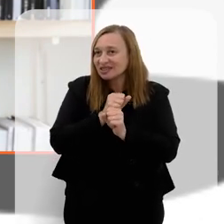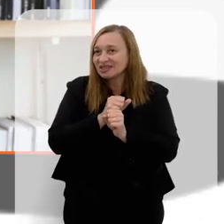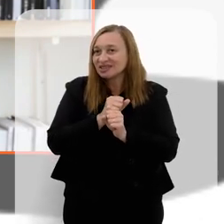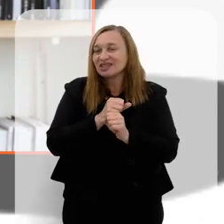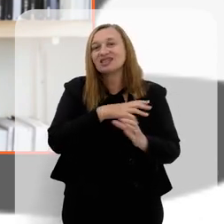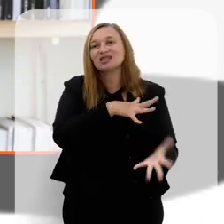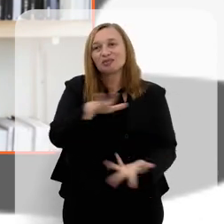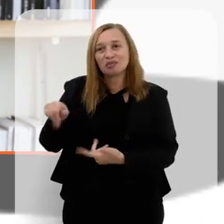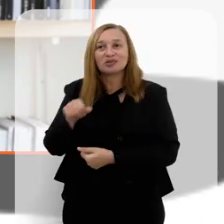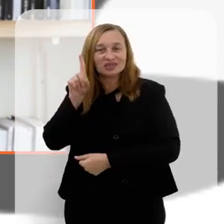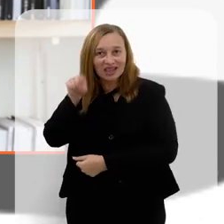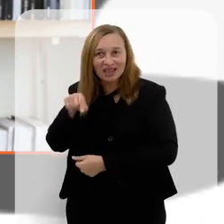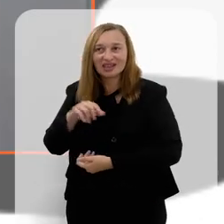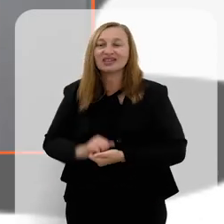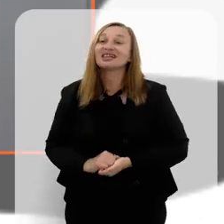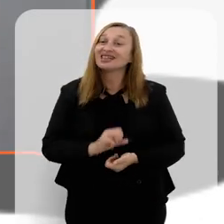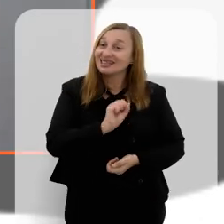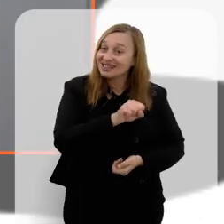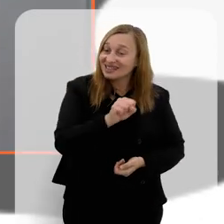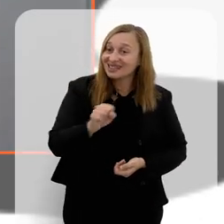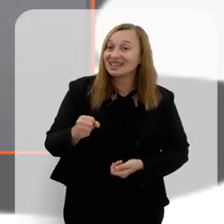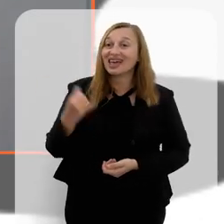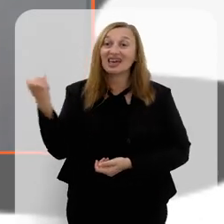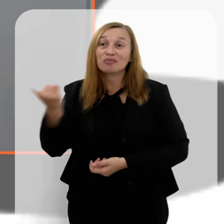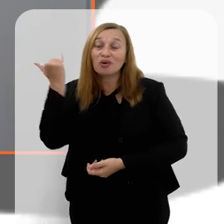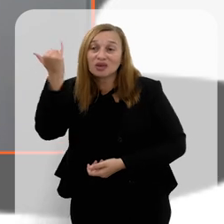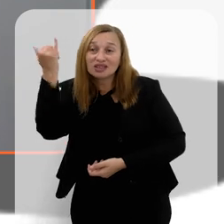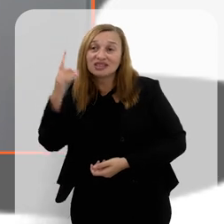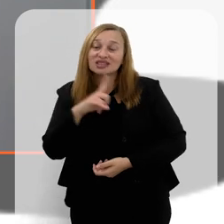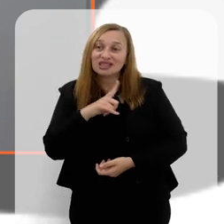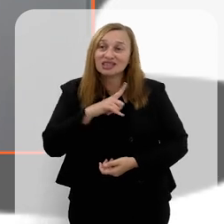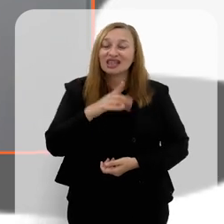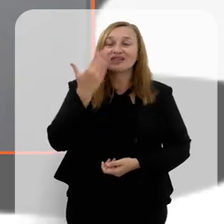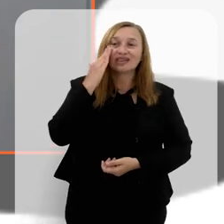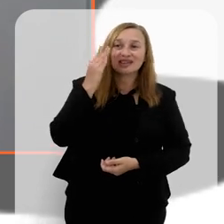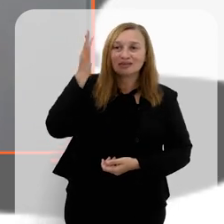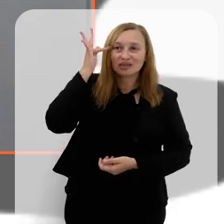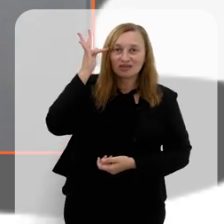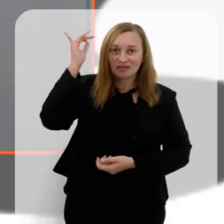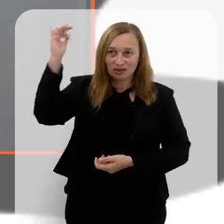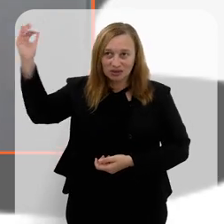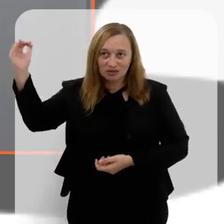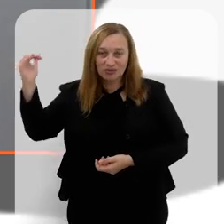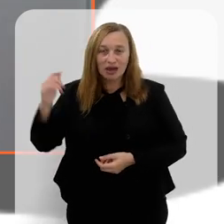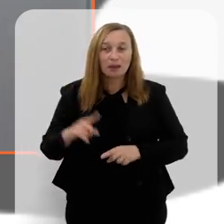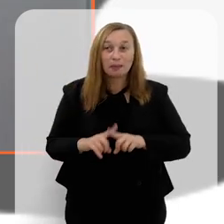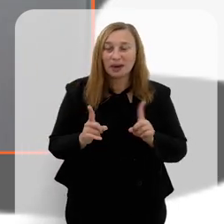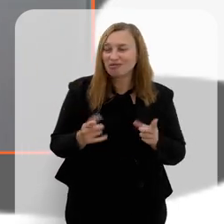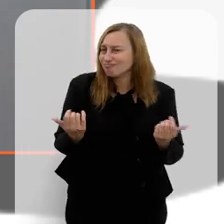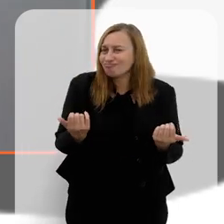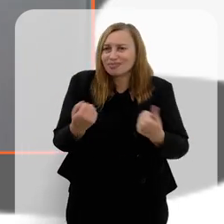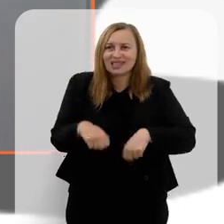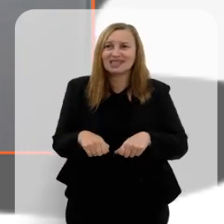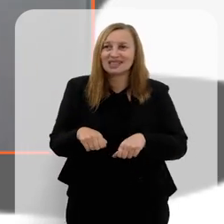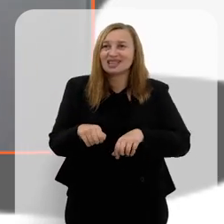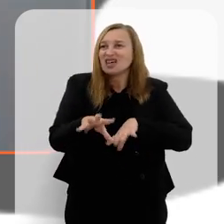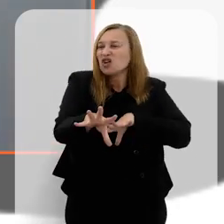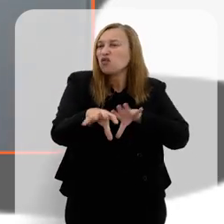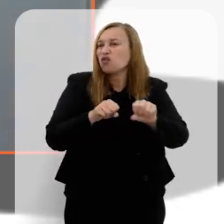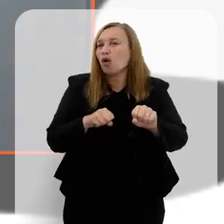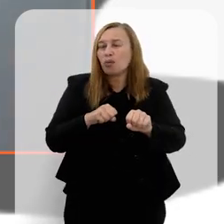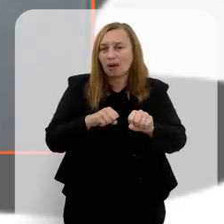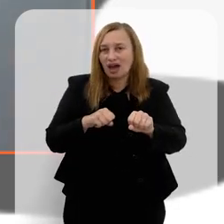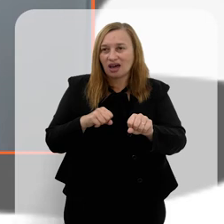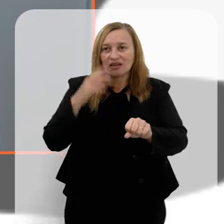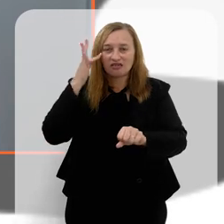terra que Deus nos deu, não é? Exatamente. Essa que é a importância de se ter noções de filosofia. Mas não precisa,